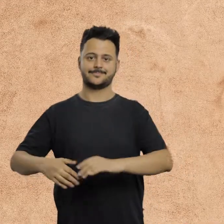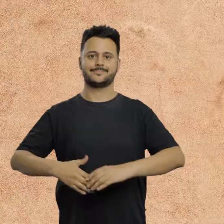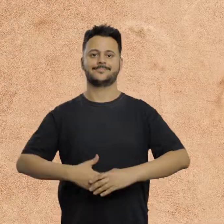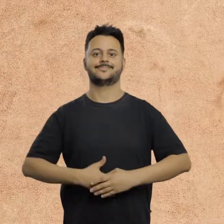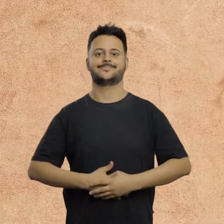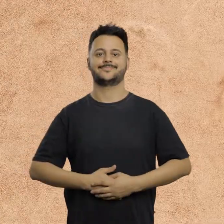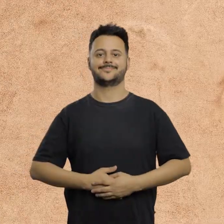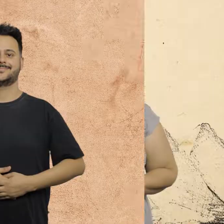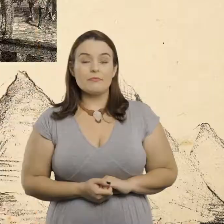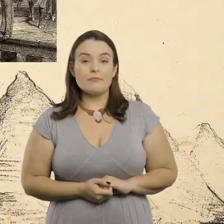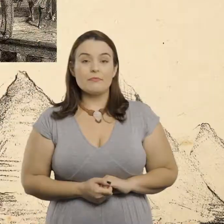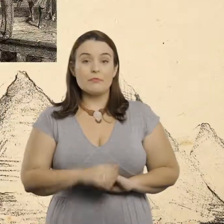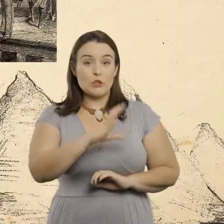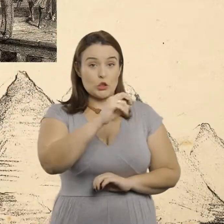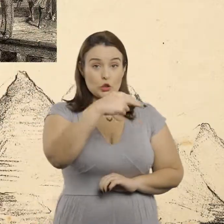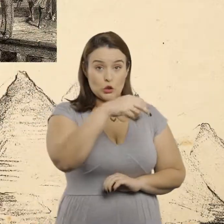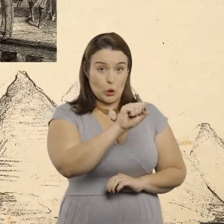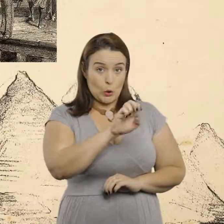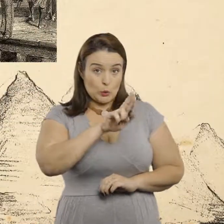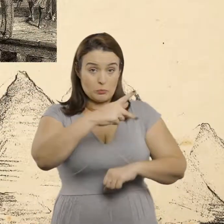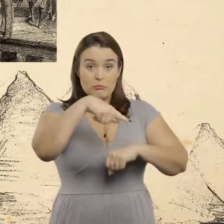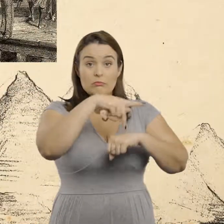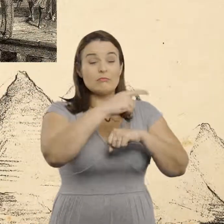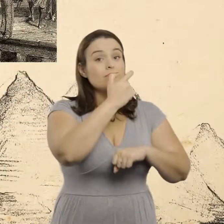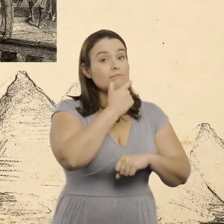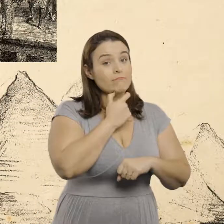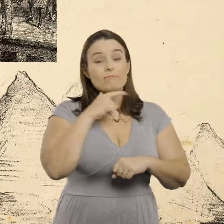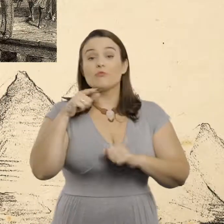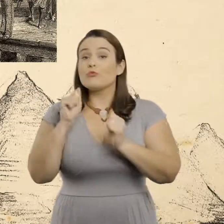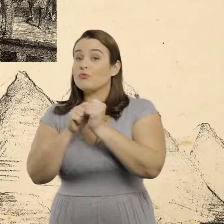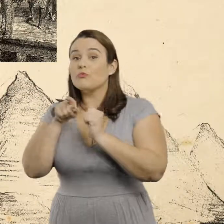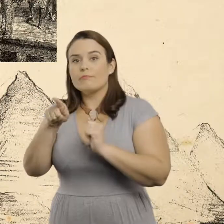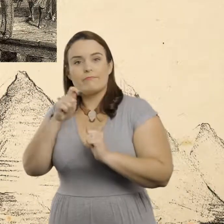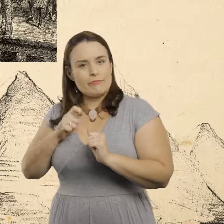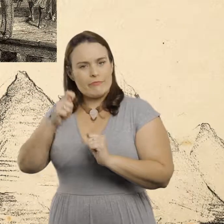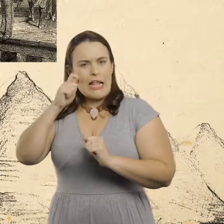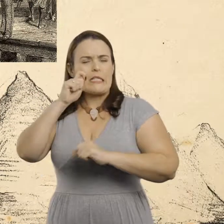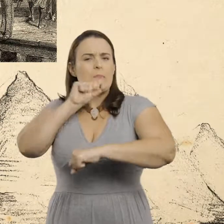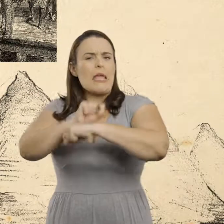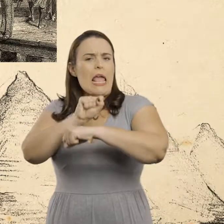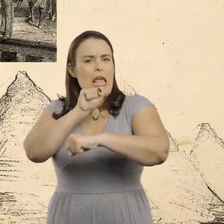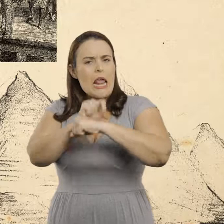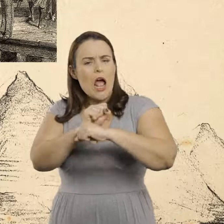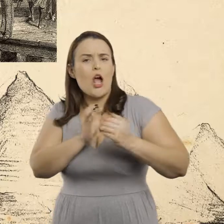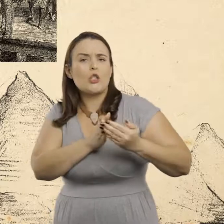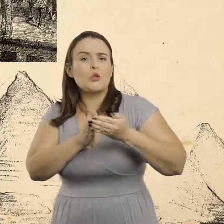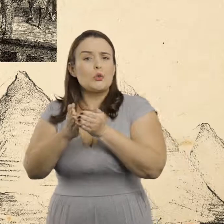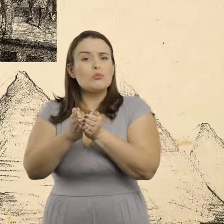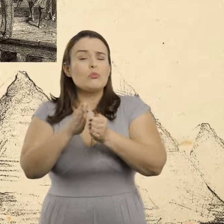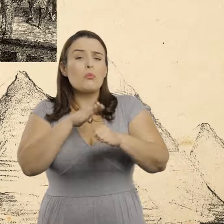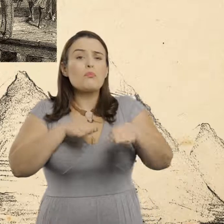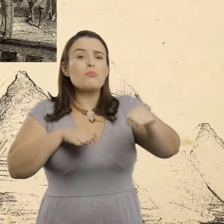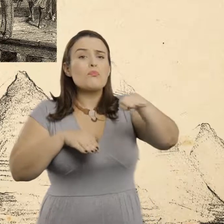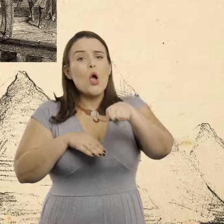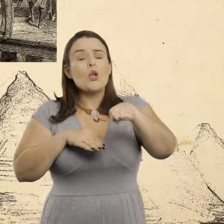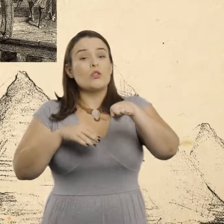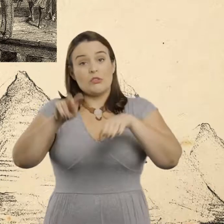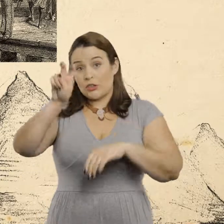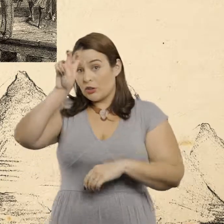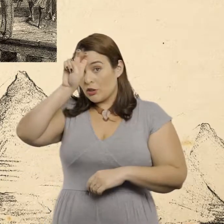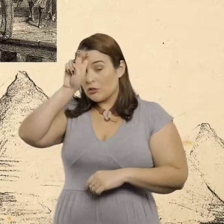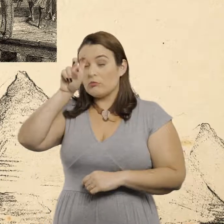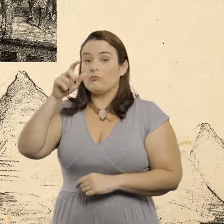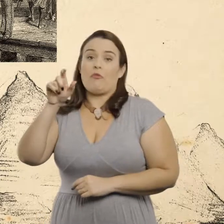outro país. O cônsul da Inglaterra e o detetive Fix ficaram esperando o navio no porto do Egito.